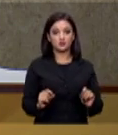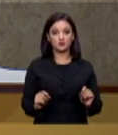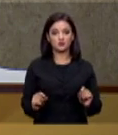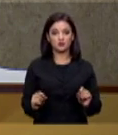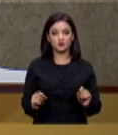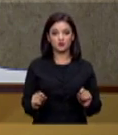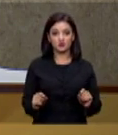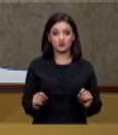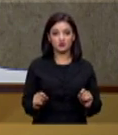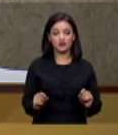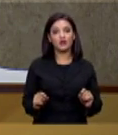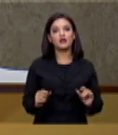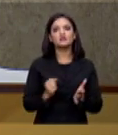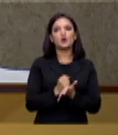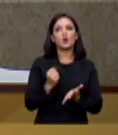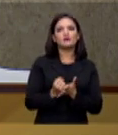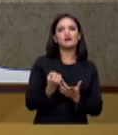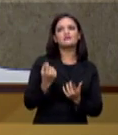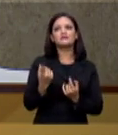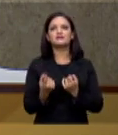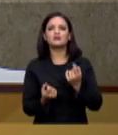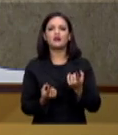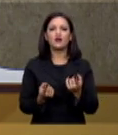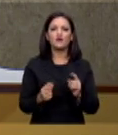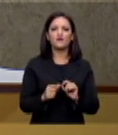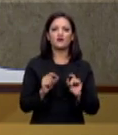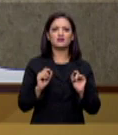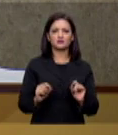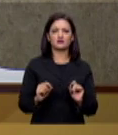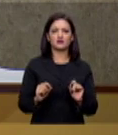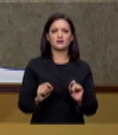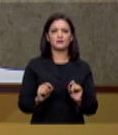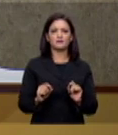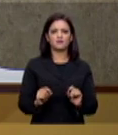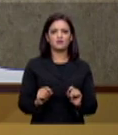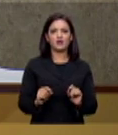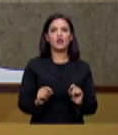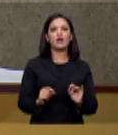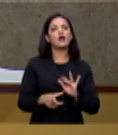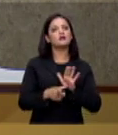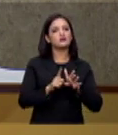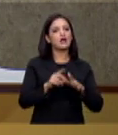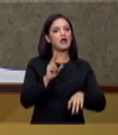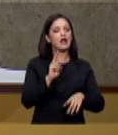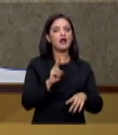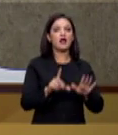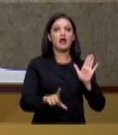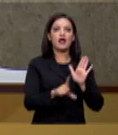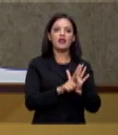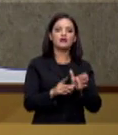situações emergenciais afasta a possibilidade de que elas, de transitórias, se transmudem